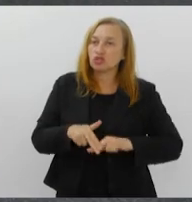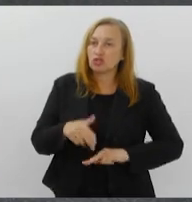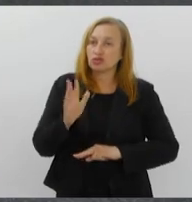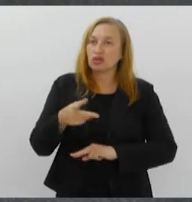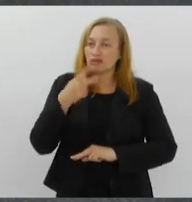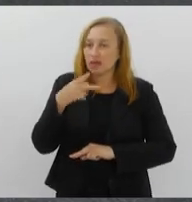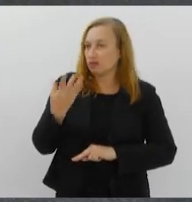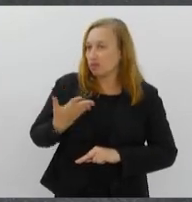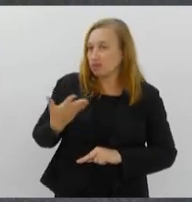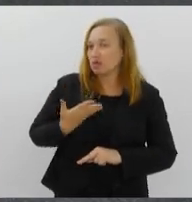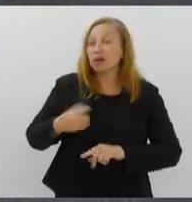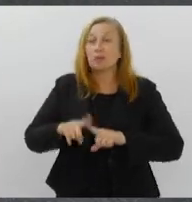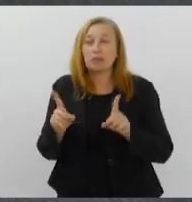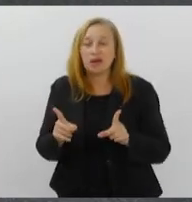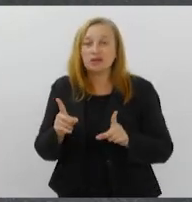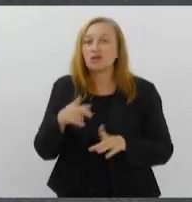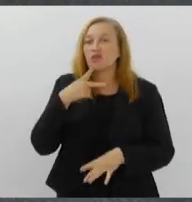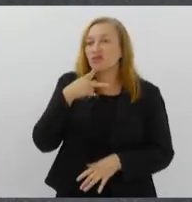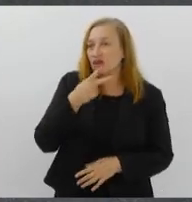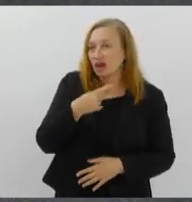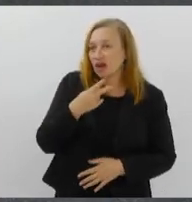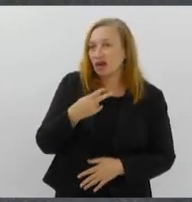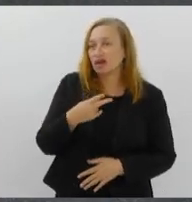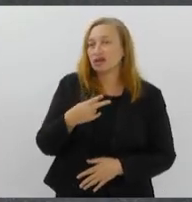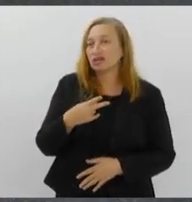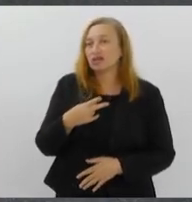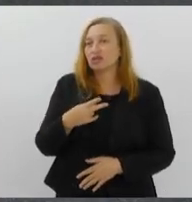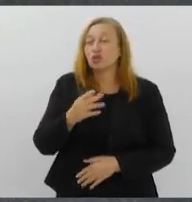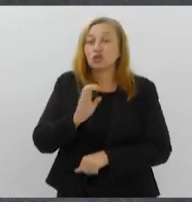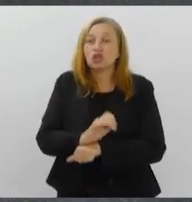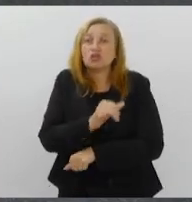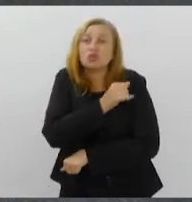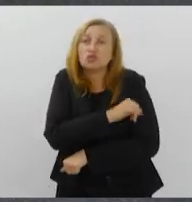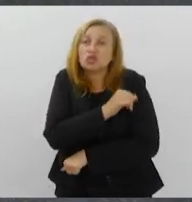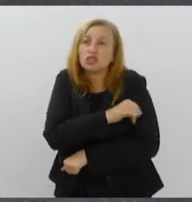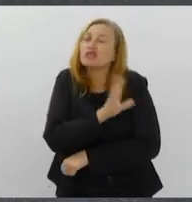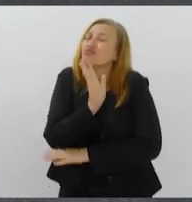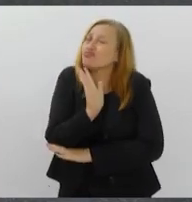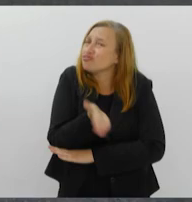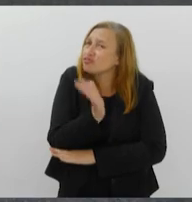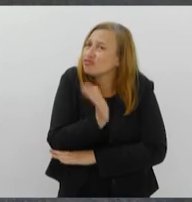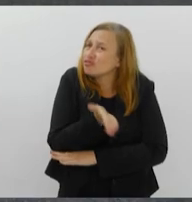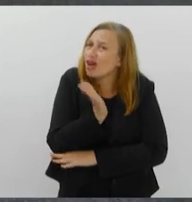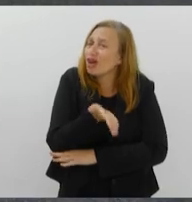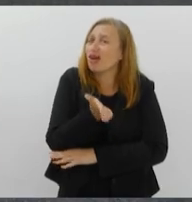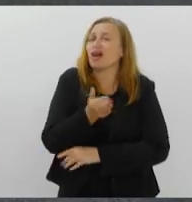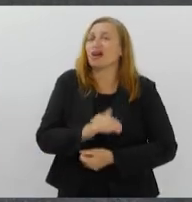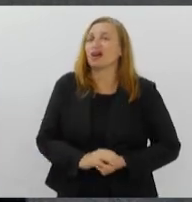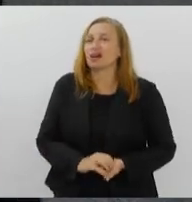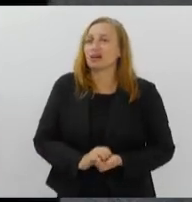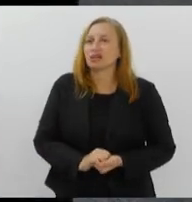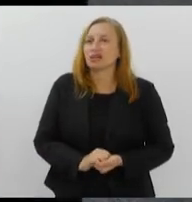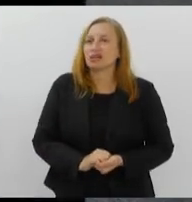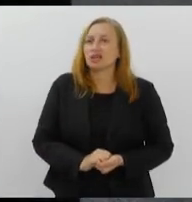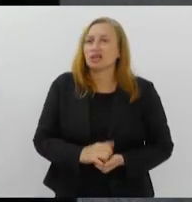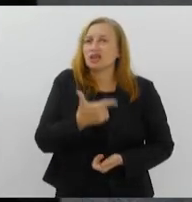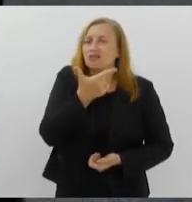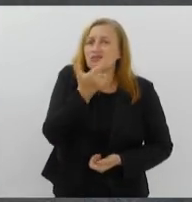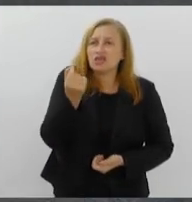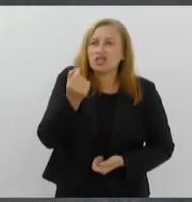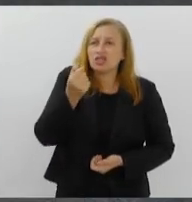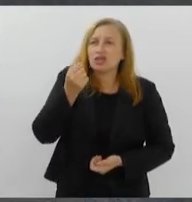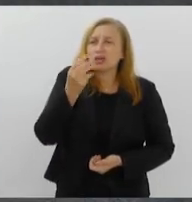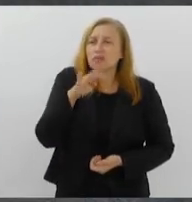pelos colegas, mas reforçar que o Estado do Rio de Janeiro já abre mão de cerca de 20